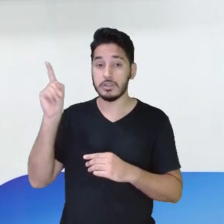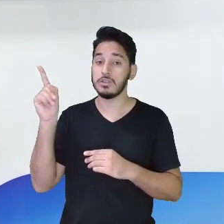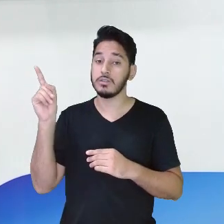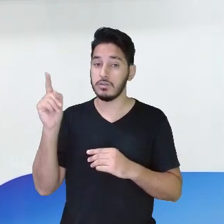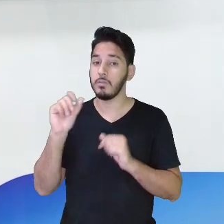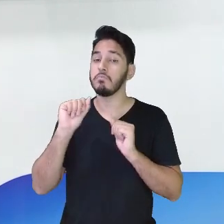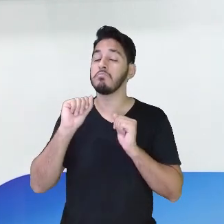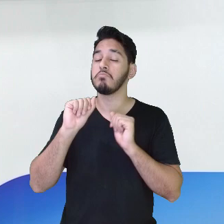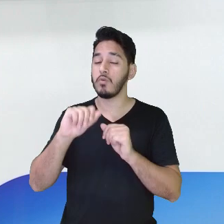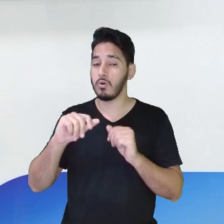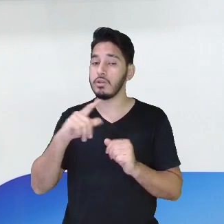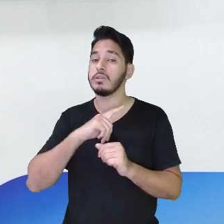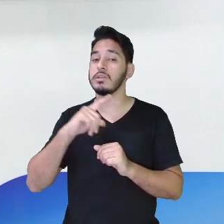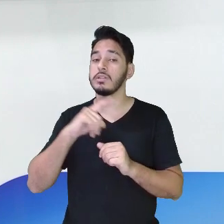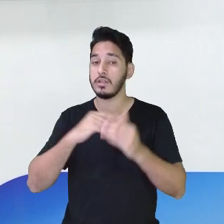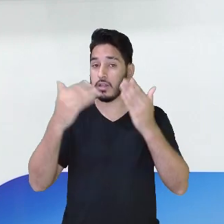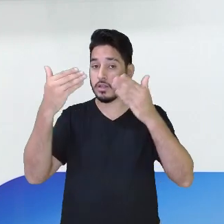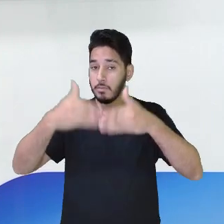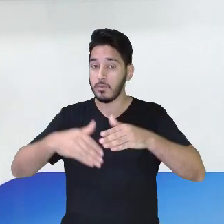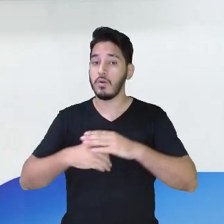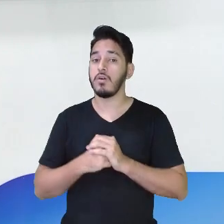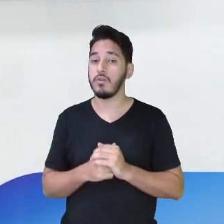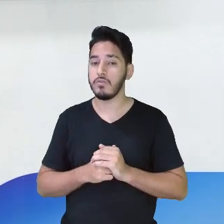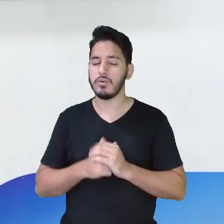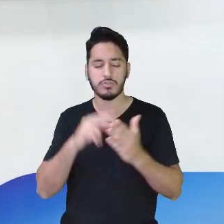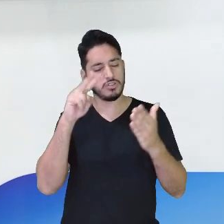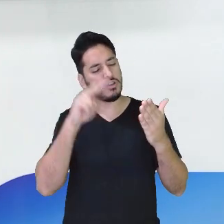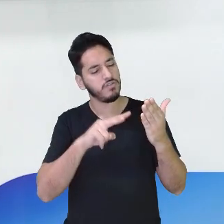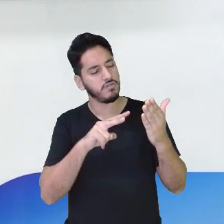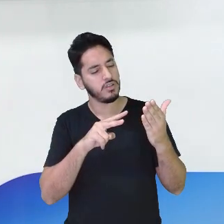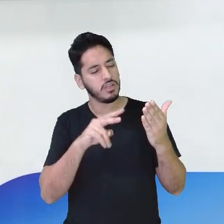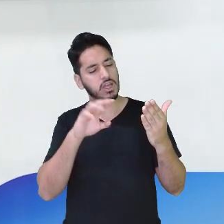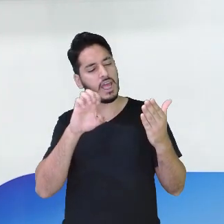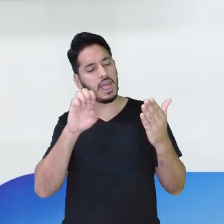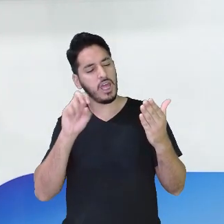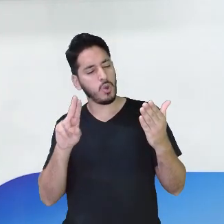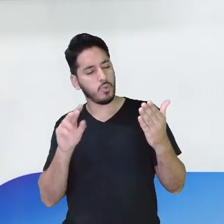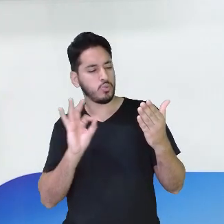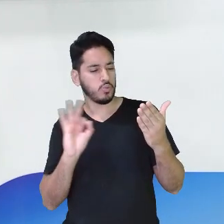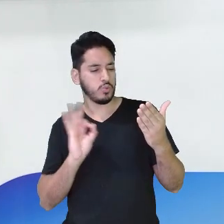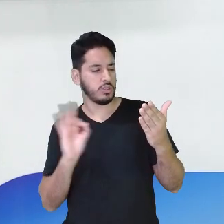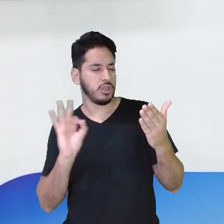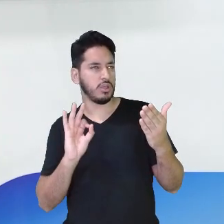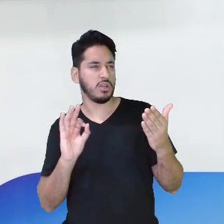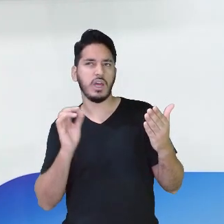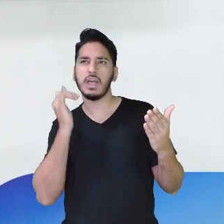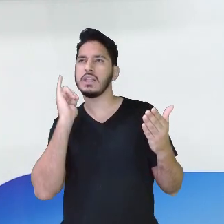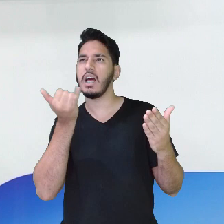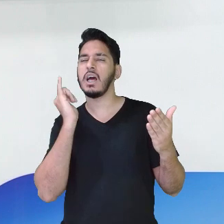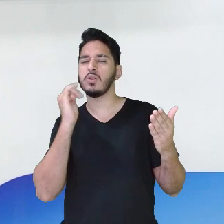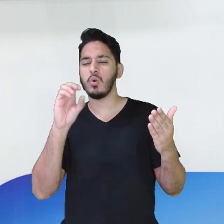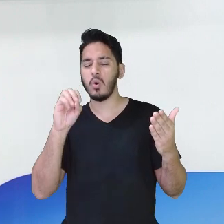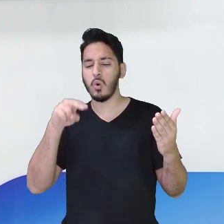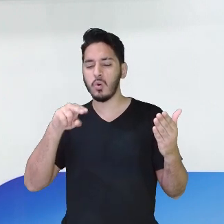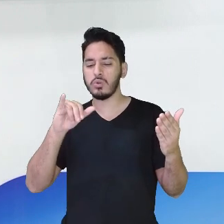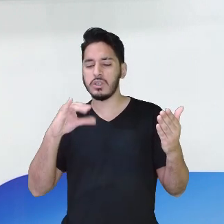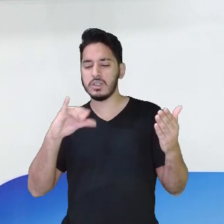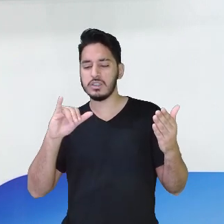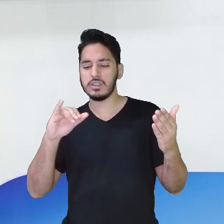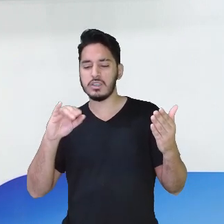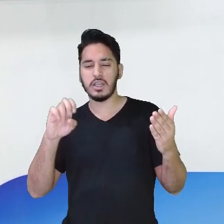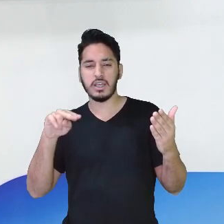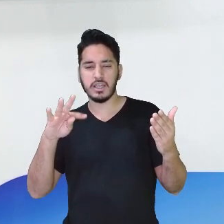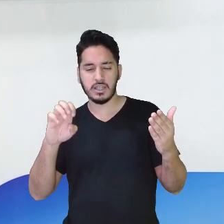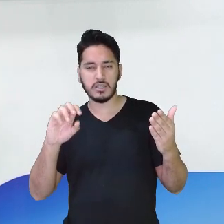ser uma casquinha de banana, uma pegadinha. Você olha assim, não vê o eu, então deve ser narrador ou onisciente ou